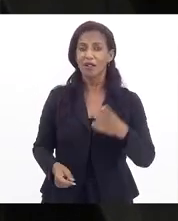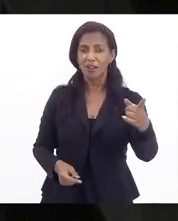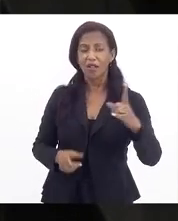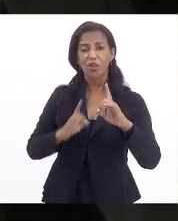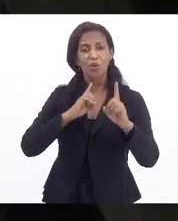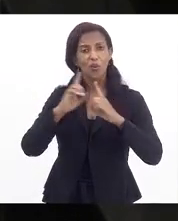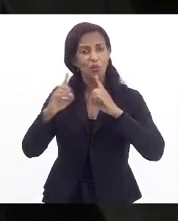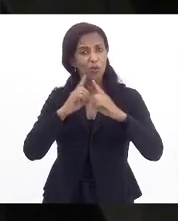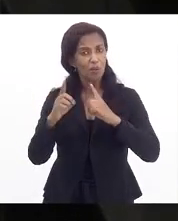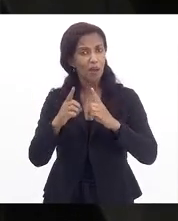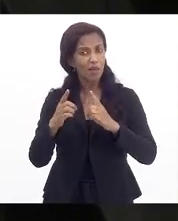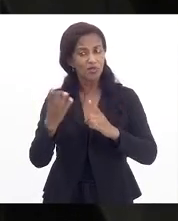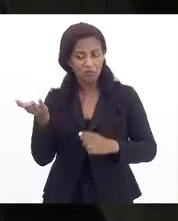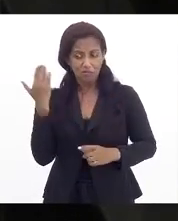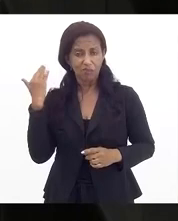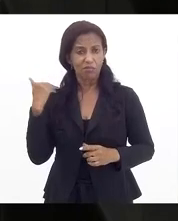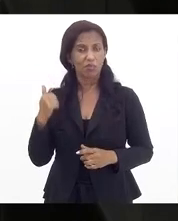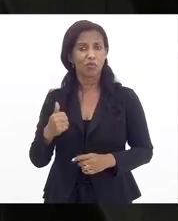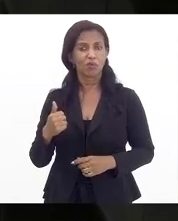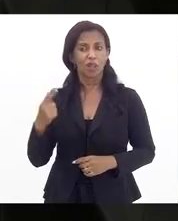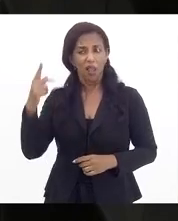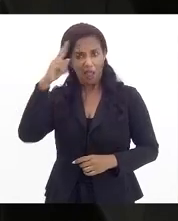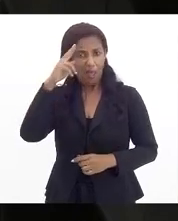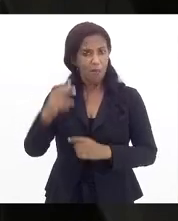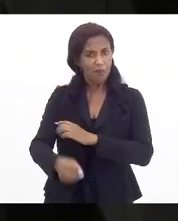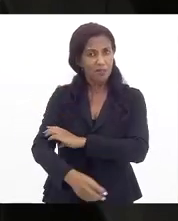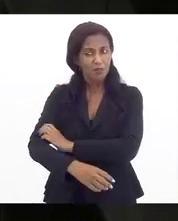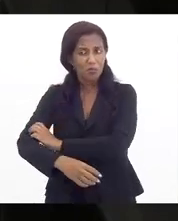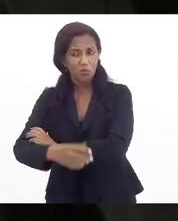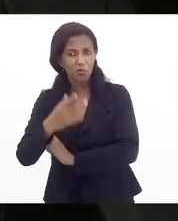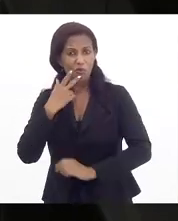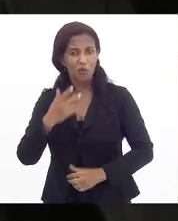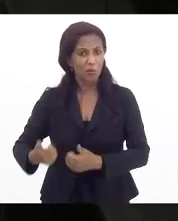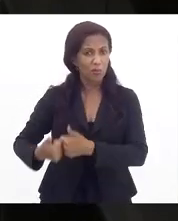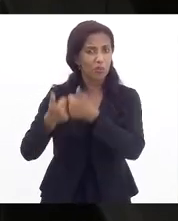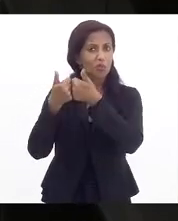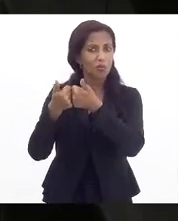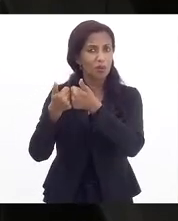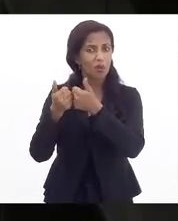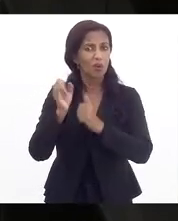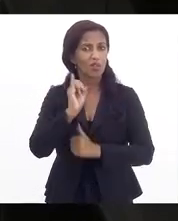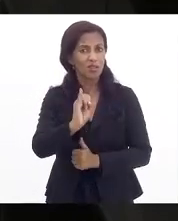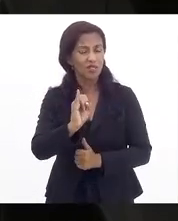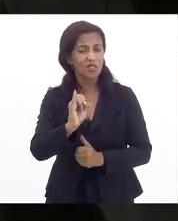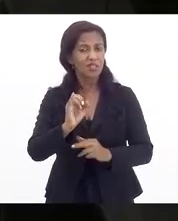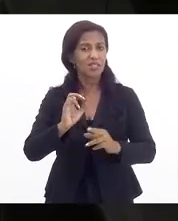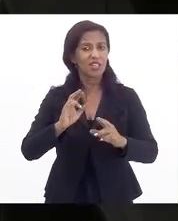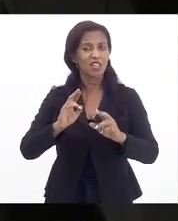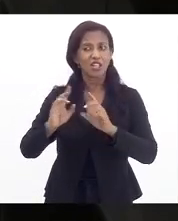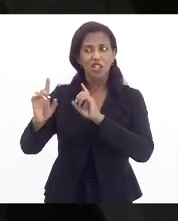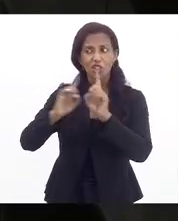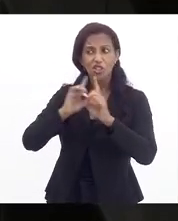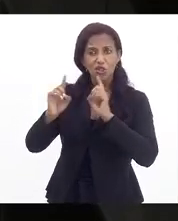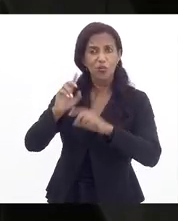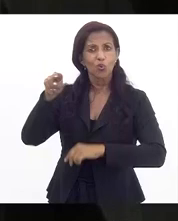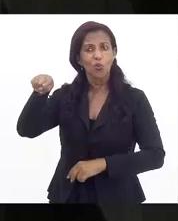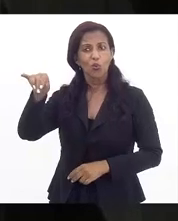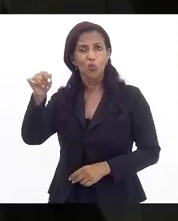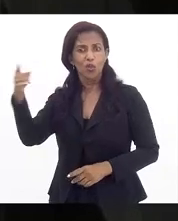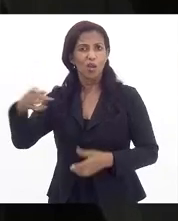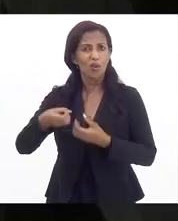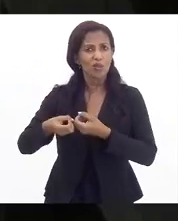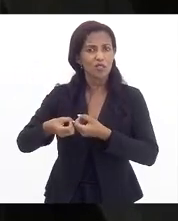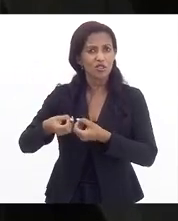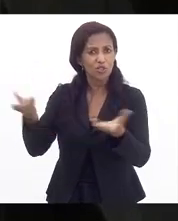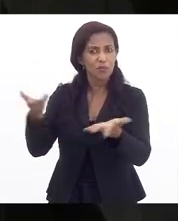o trabalho que fazemos agora pouco Márcio você não puxou pelo campo para dizer muito melhor seria rediscutir colonião essas